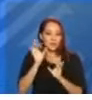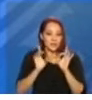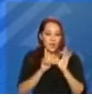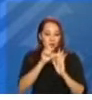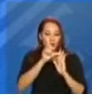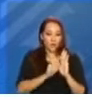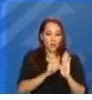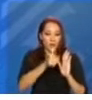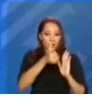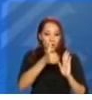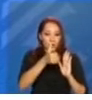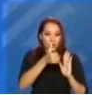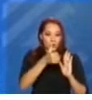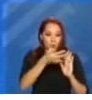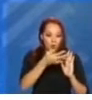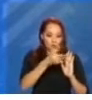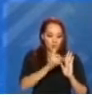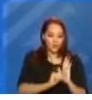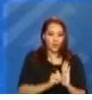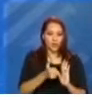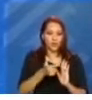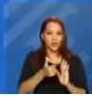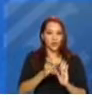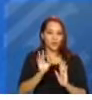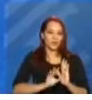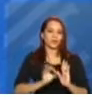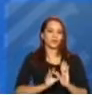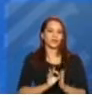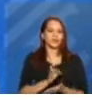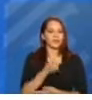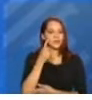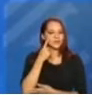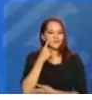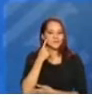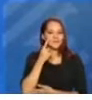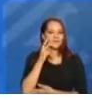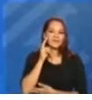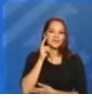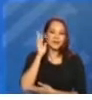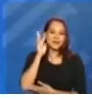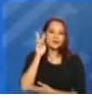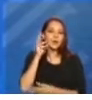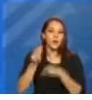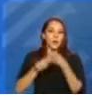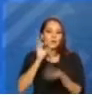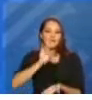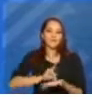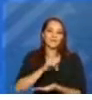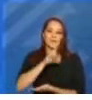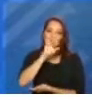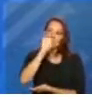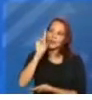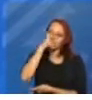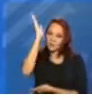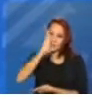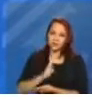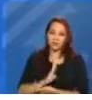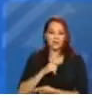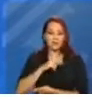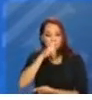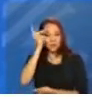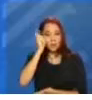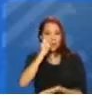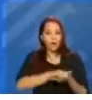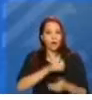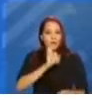14% para 2%, a gente vê um pouco da realidade brasileira. Quando você tem pessoas pagando mais